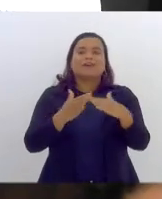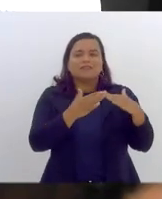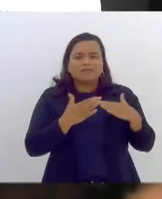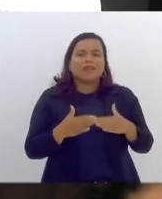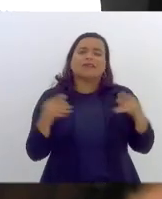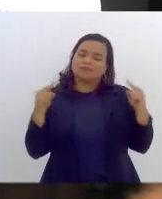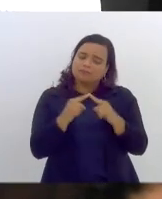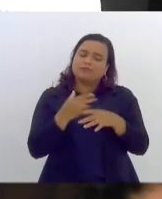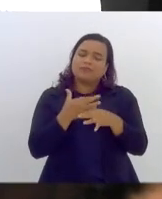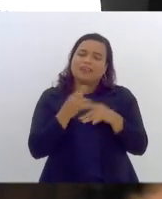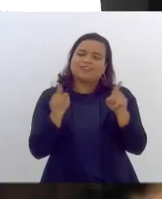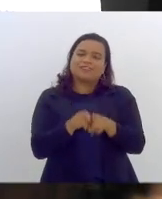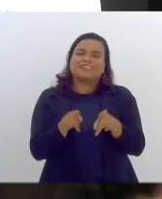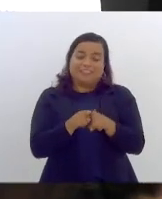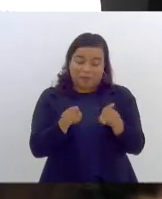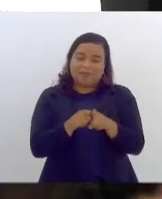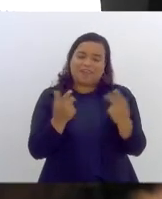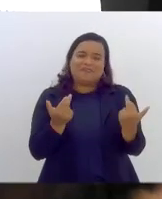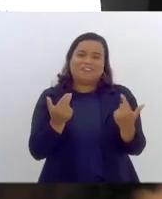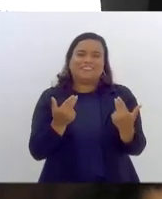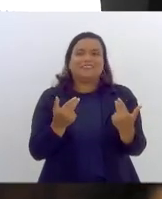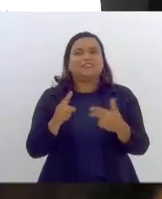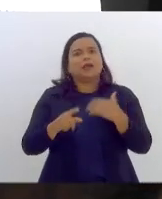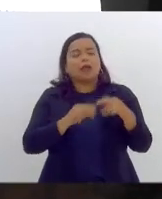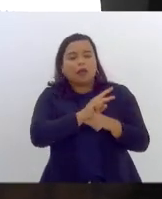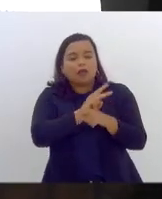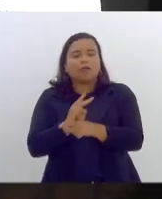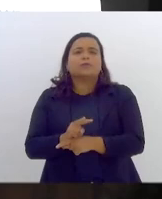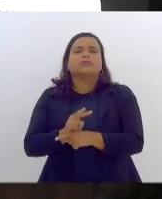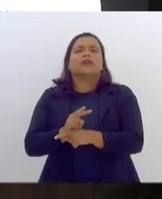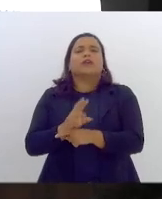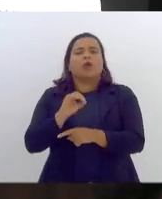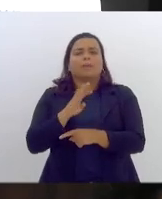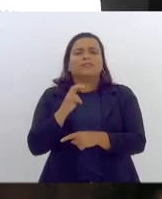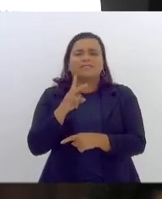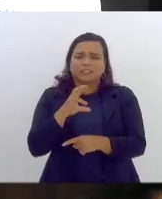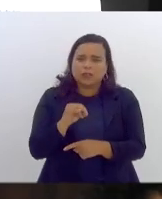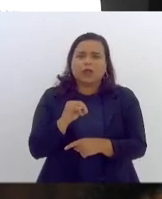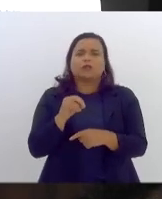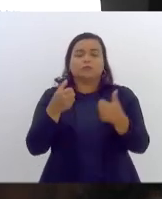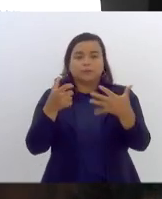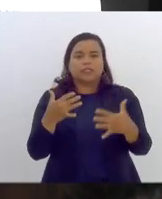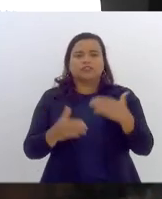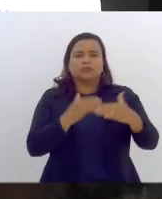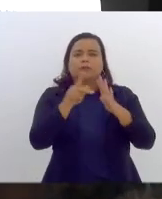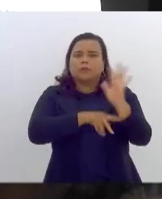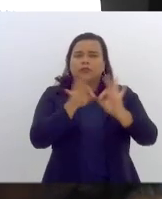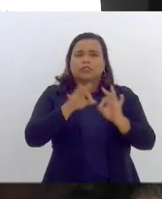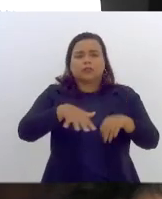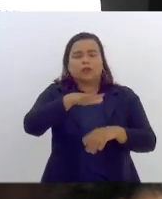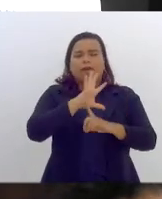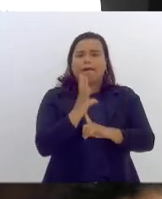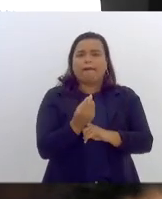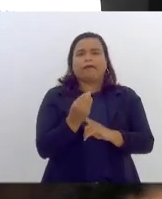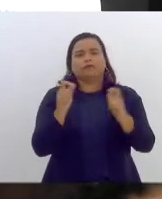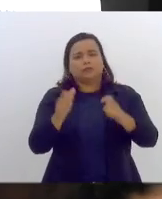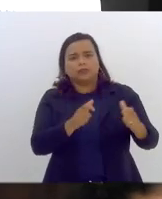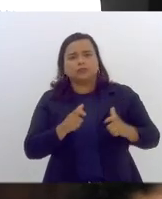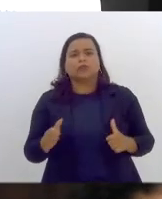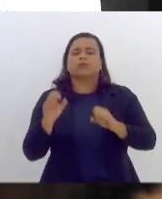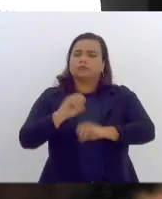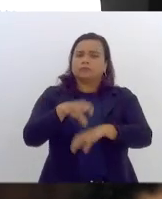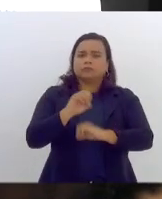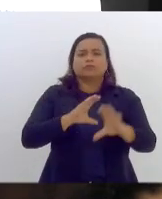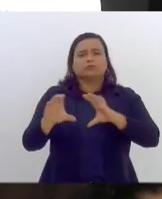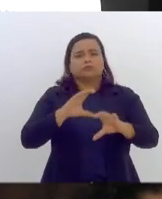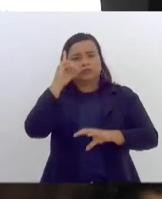é cidade. O Observatório de Favelas desenvolve projetos e ações nas áreas de arte e território, educação, comunicação, direito à